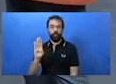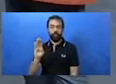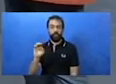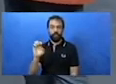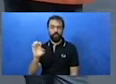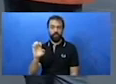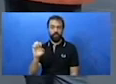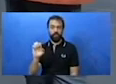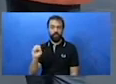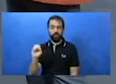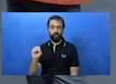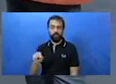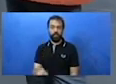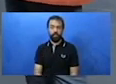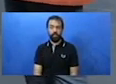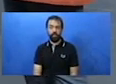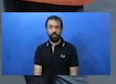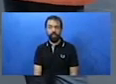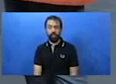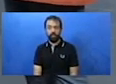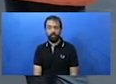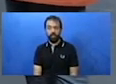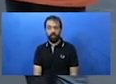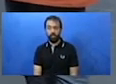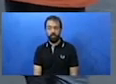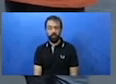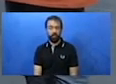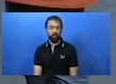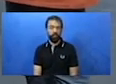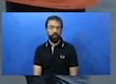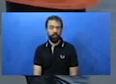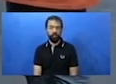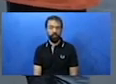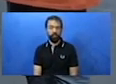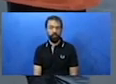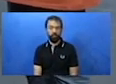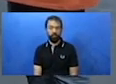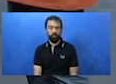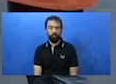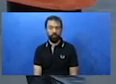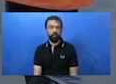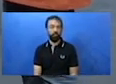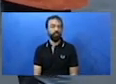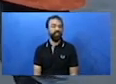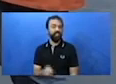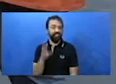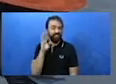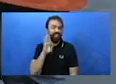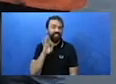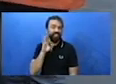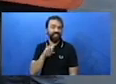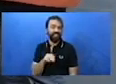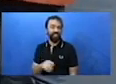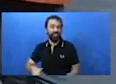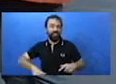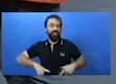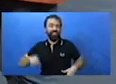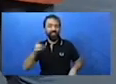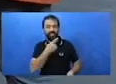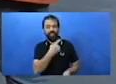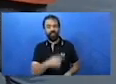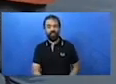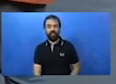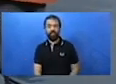ouviu falar, dá uma pesquisadinha que vocês vão gostar do trabalho dele. Ele tem bastante coisa em relação ao cordel e